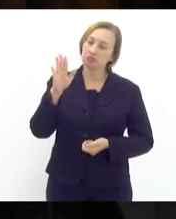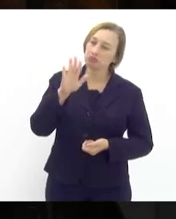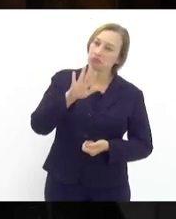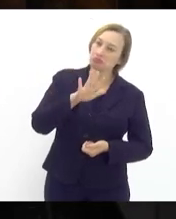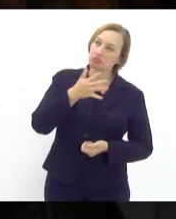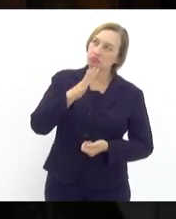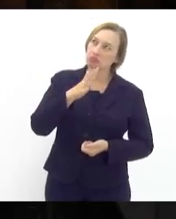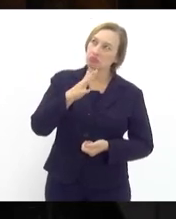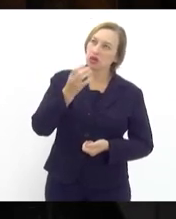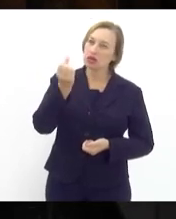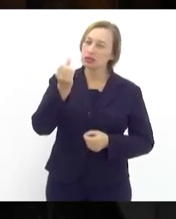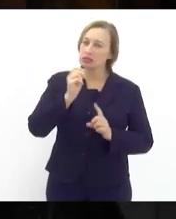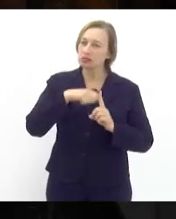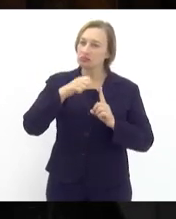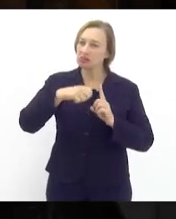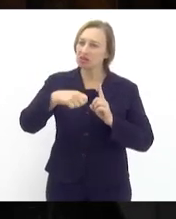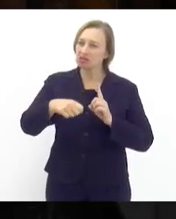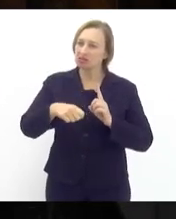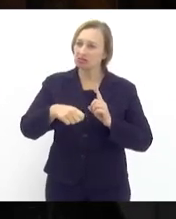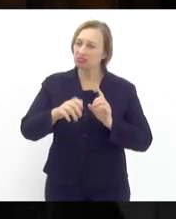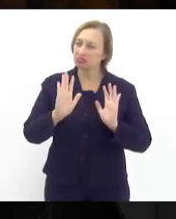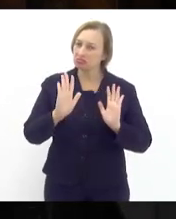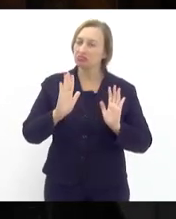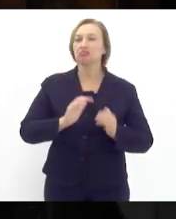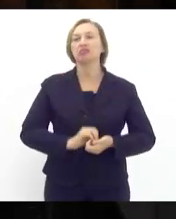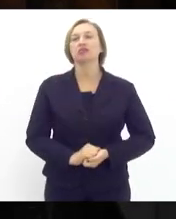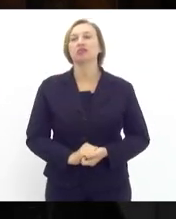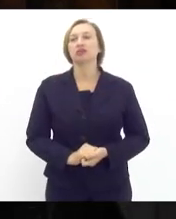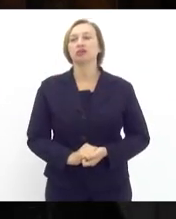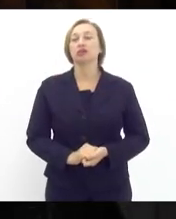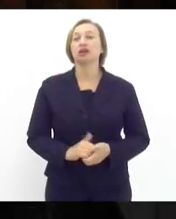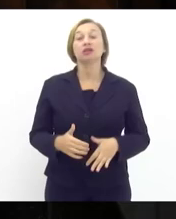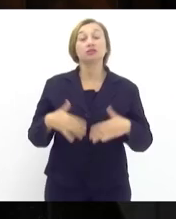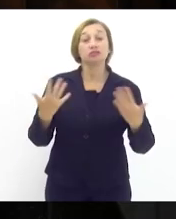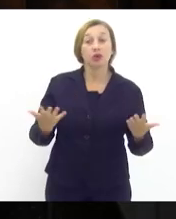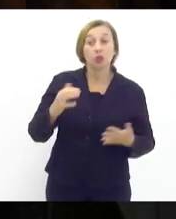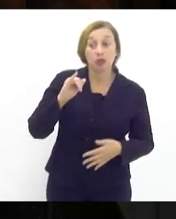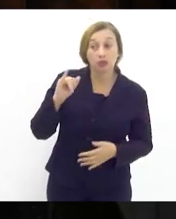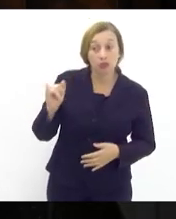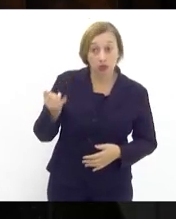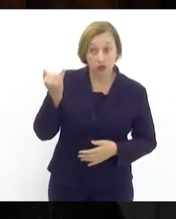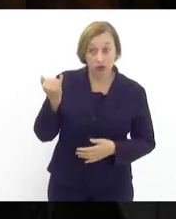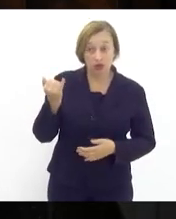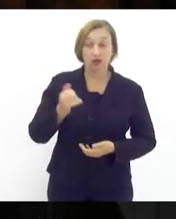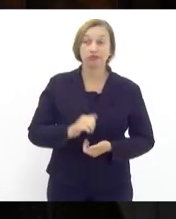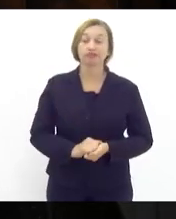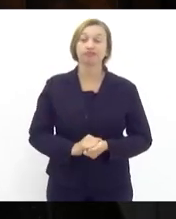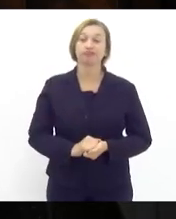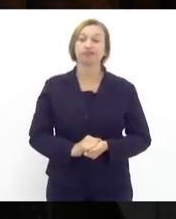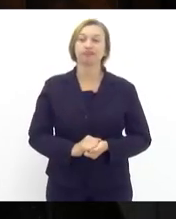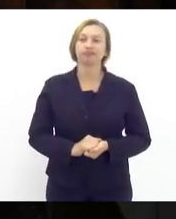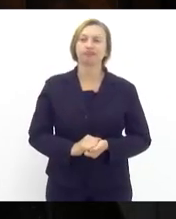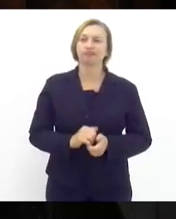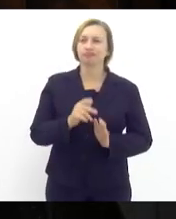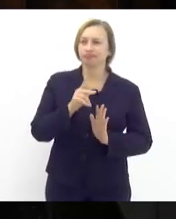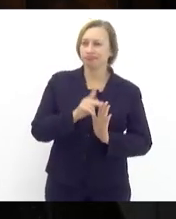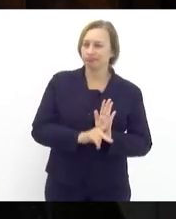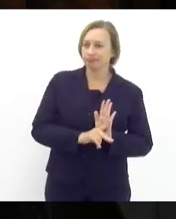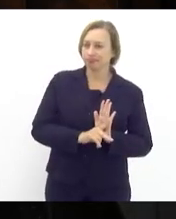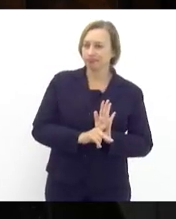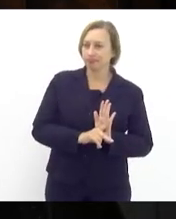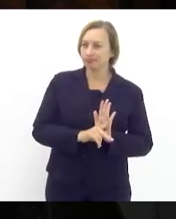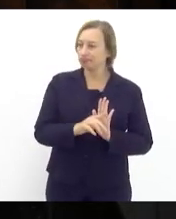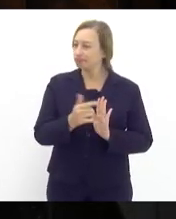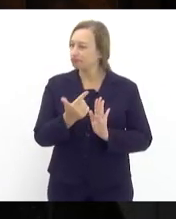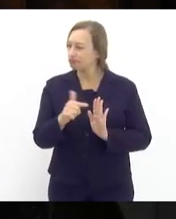mínimo seis meses Então aproveitei que o projeto não tinha